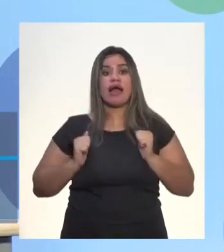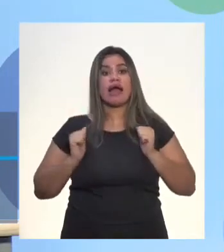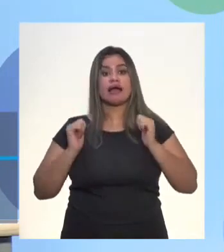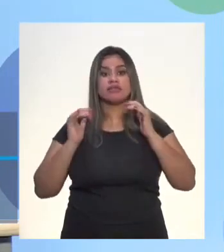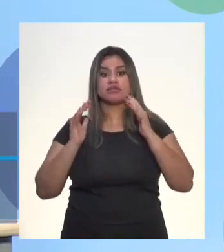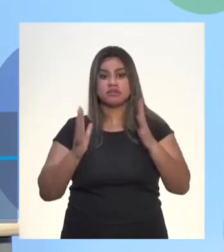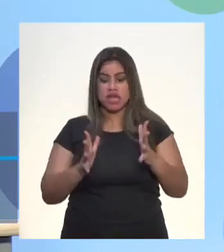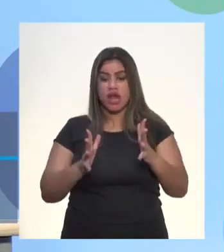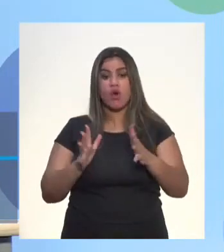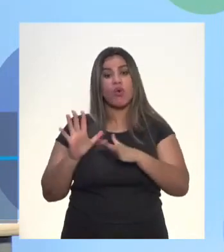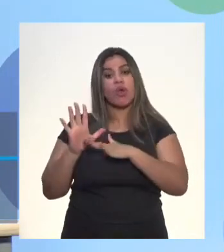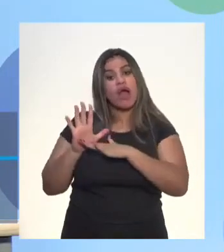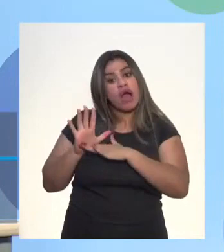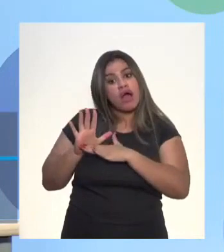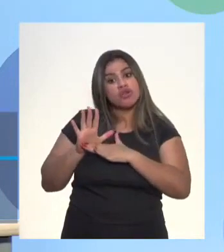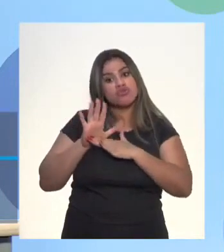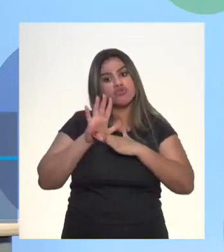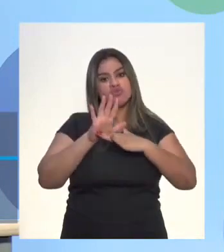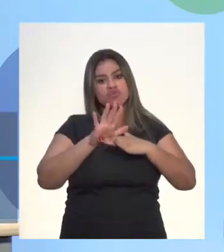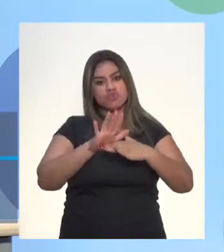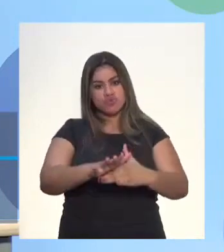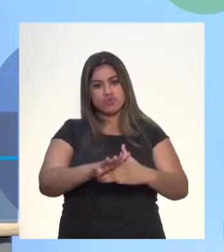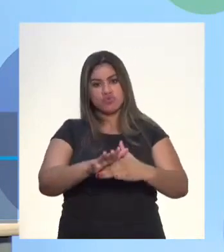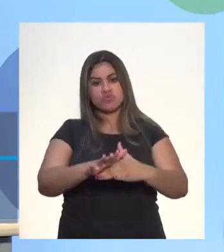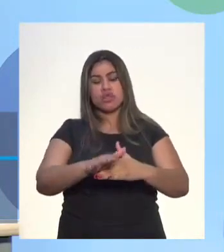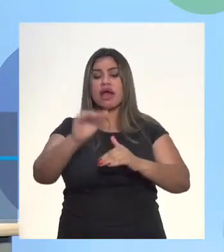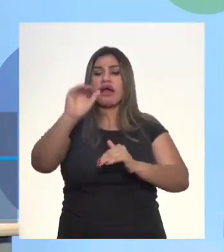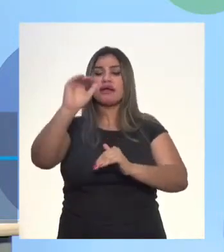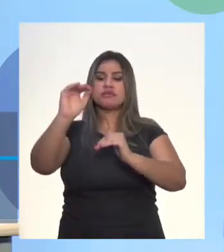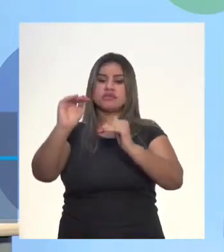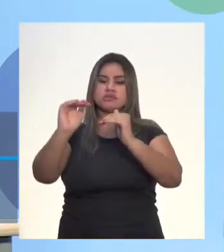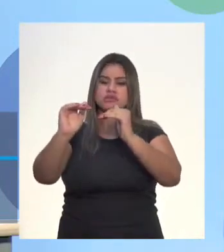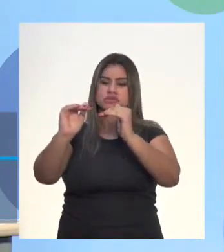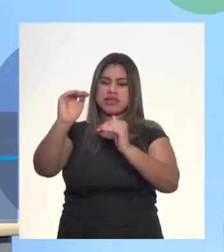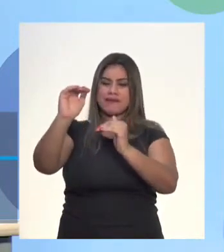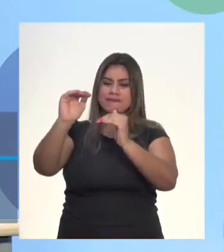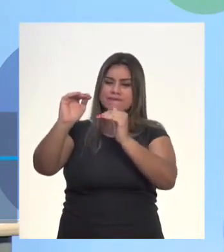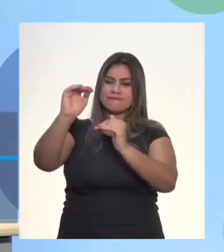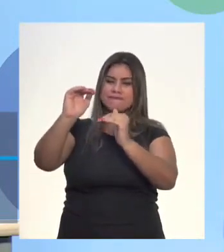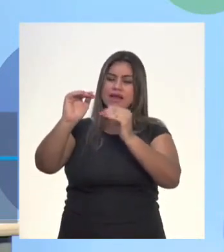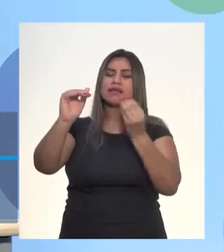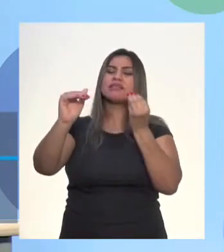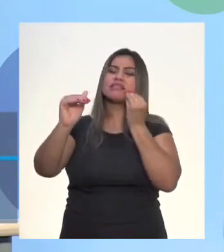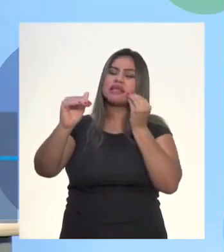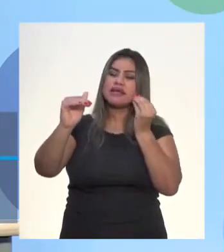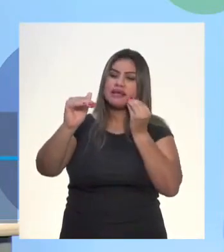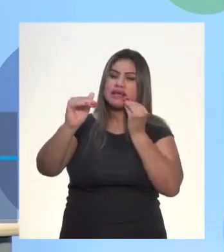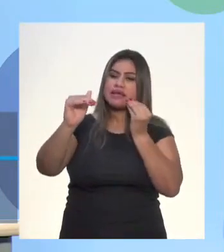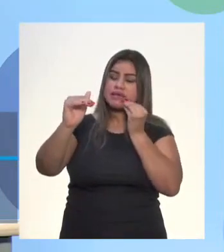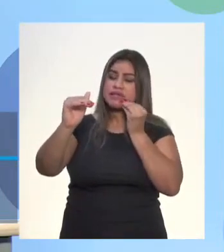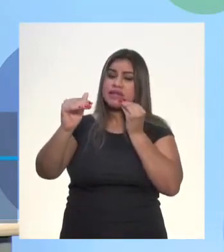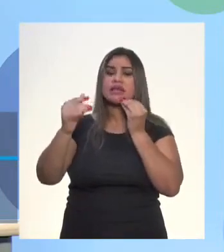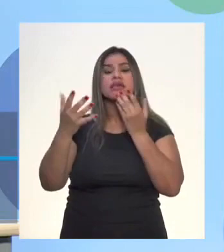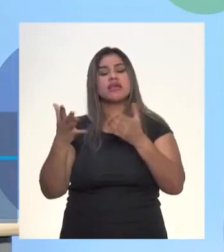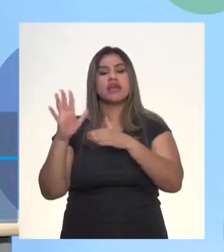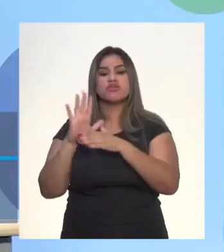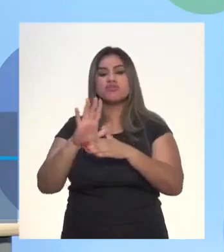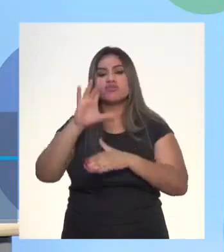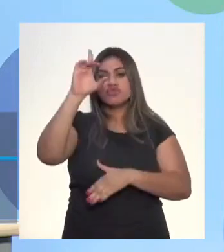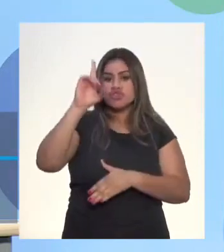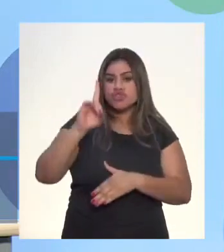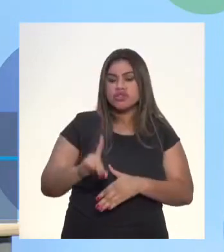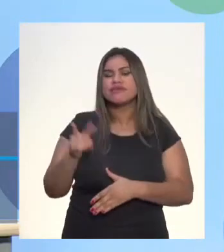visam minimizar as desigualdades e as violências e promover que os direitos eles sejam, de